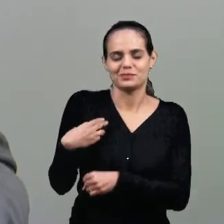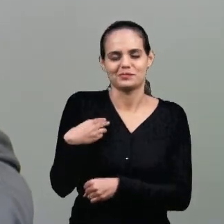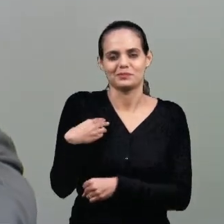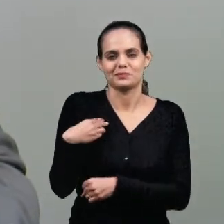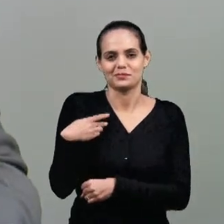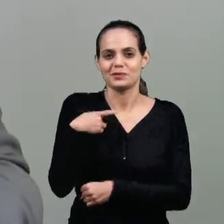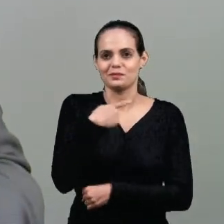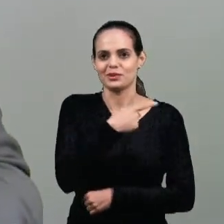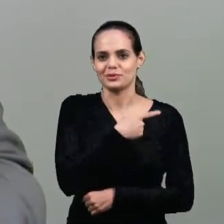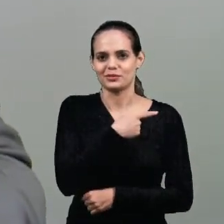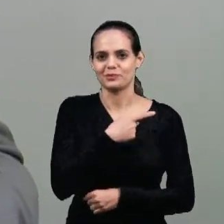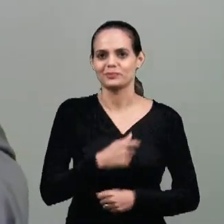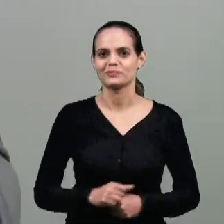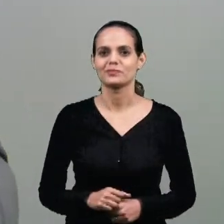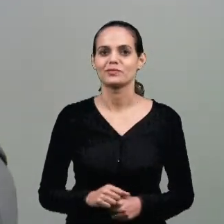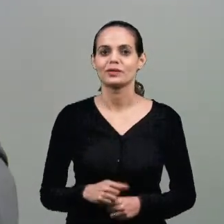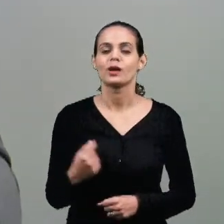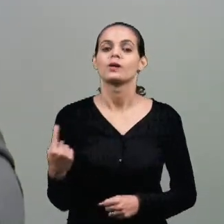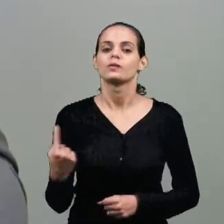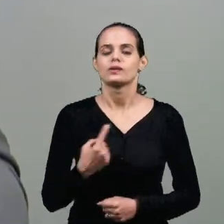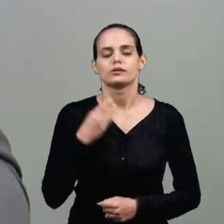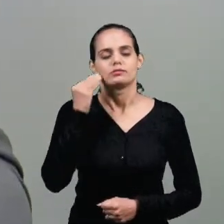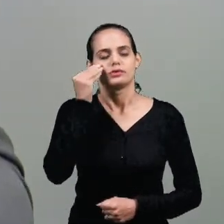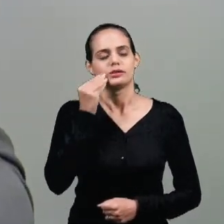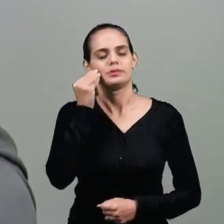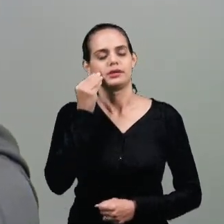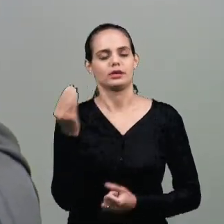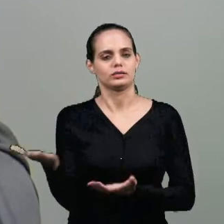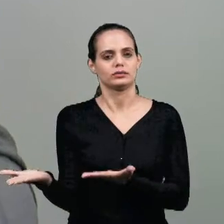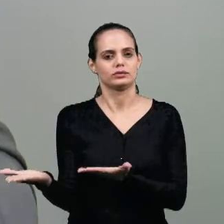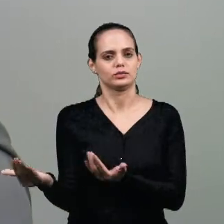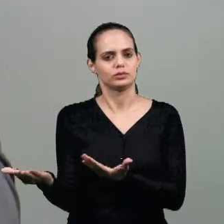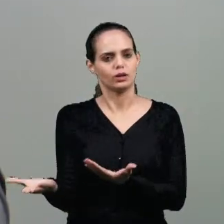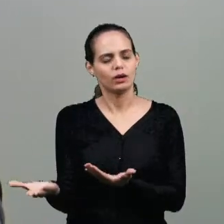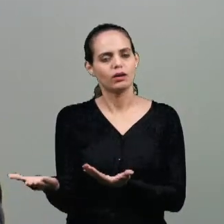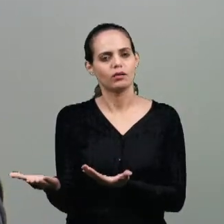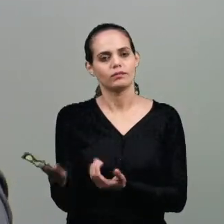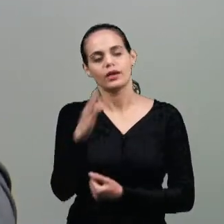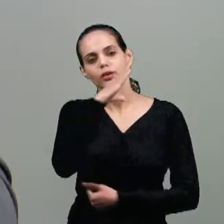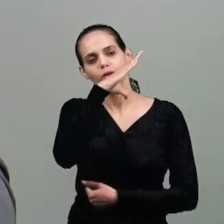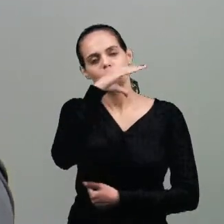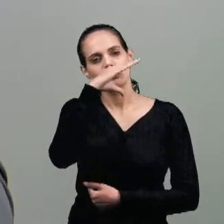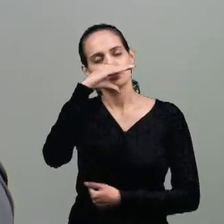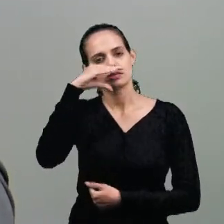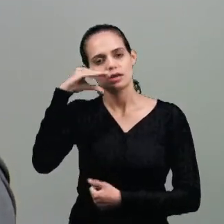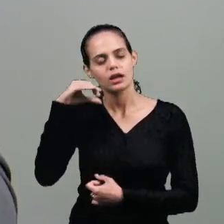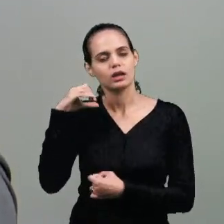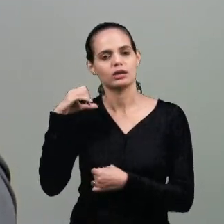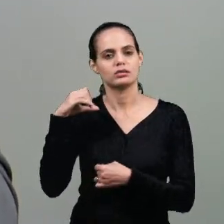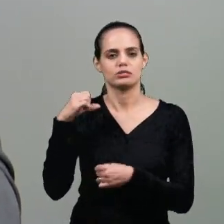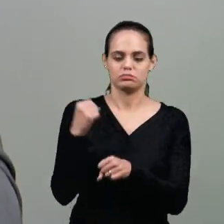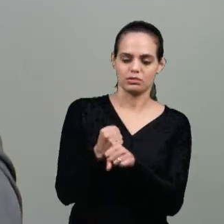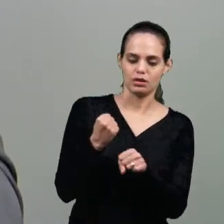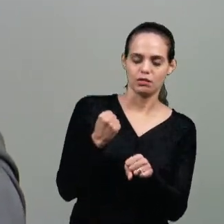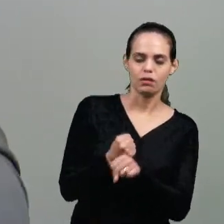nós vivemos uma experiência de juventude, vivemos adolescência, juventude na obra,